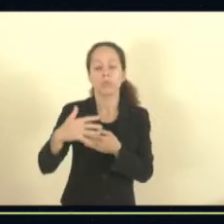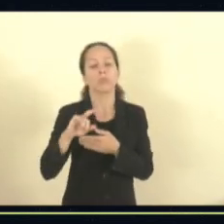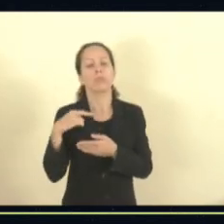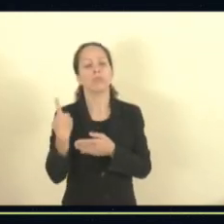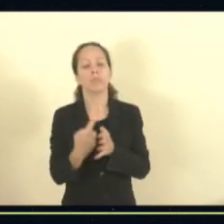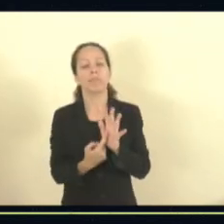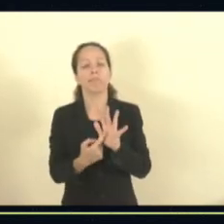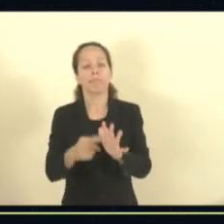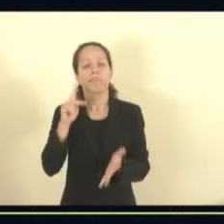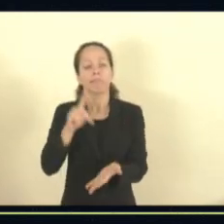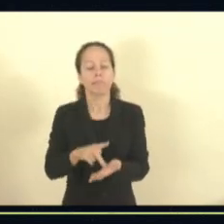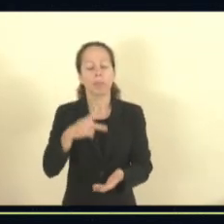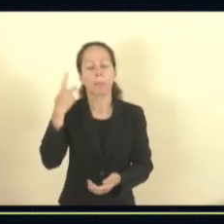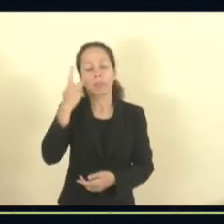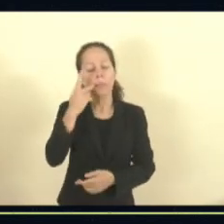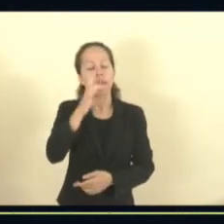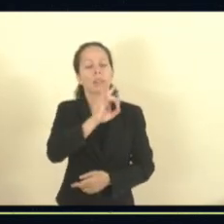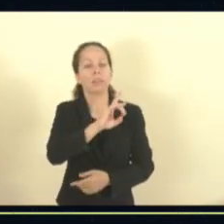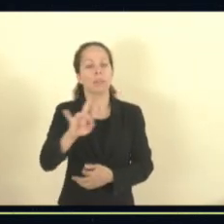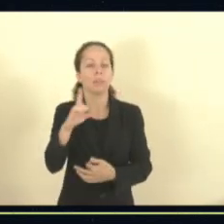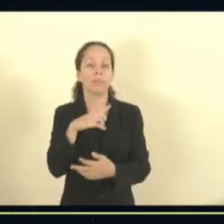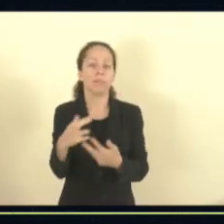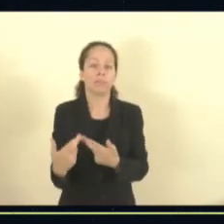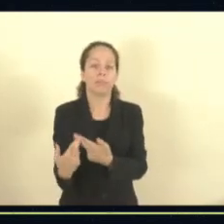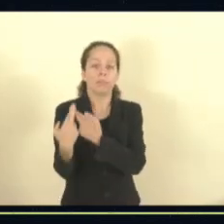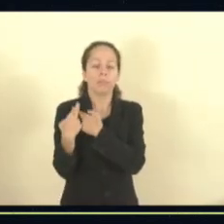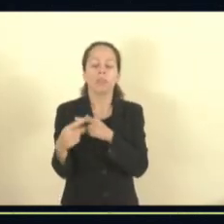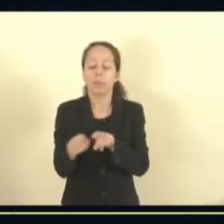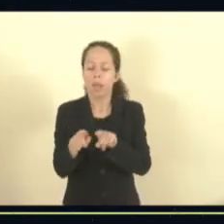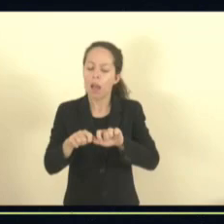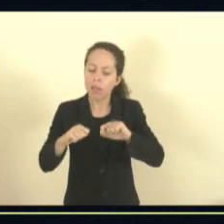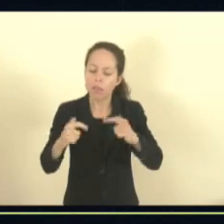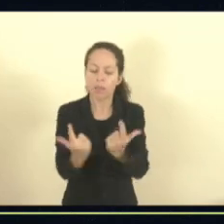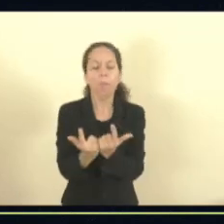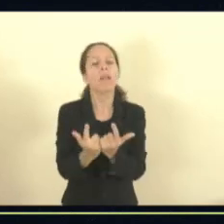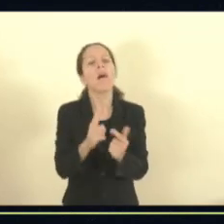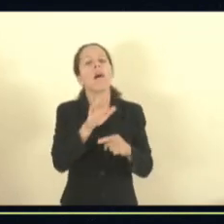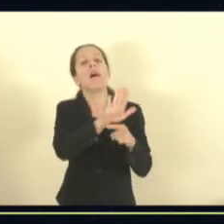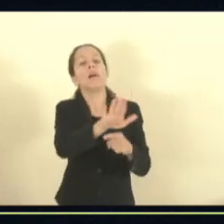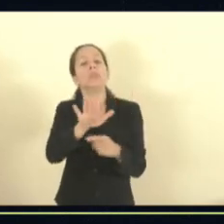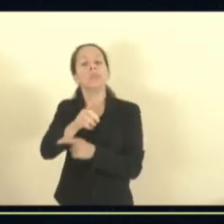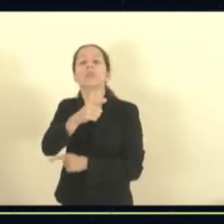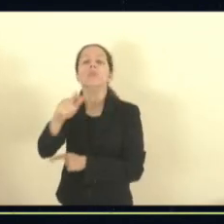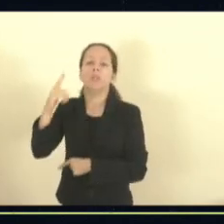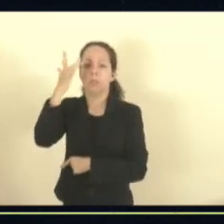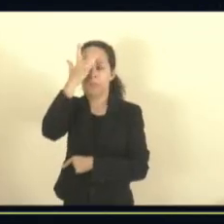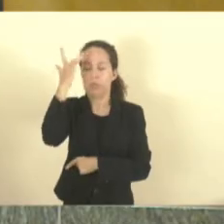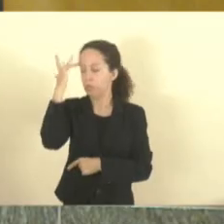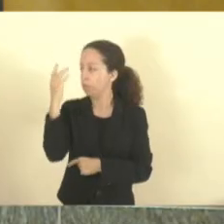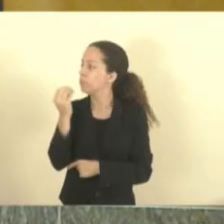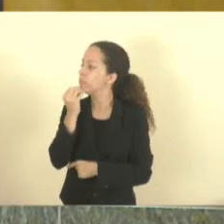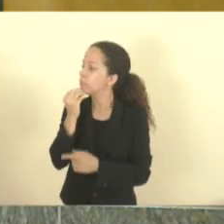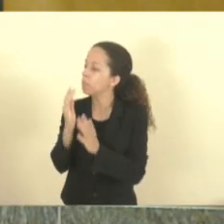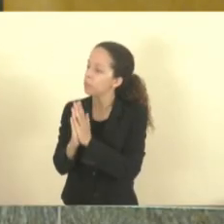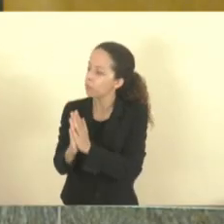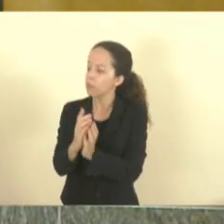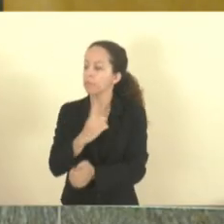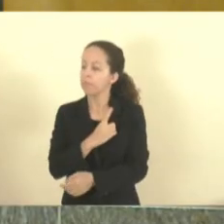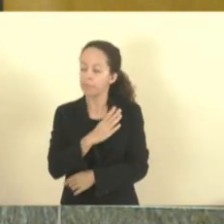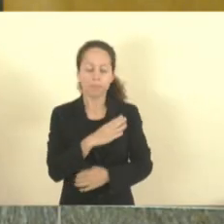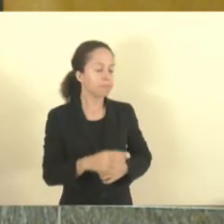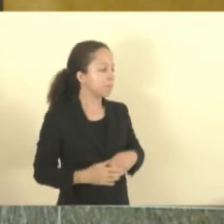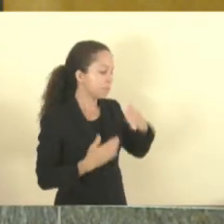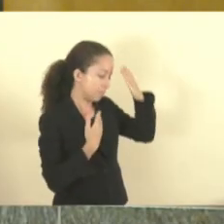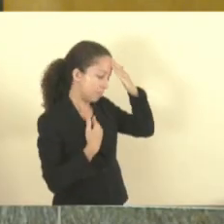papel de cada parlamentar e a importância da Assembleia na vida das pessoas. Deputado Danilo Baez, para presidir a sessão. Muito obrigado, deputado Marcelo